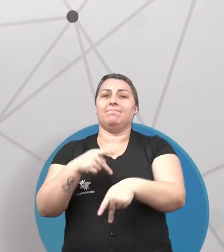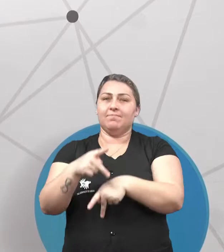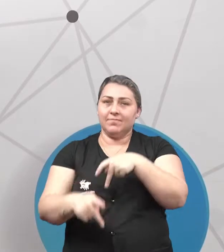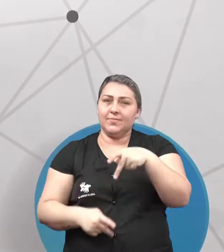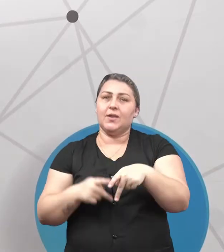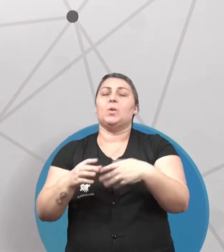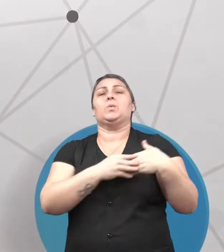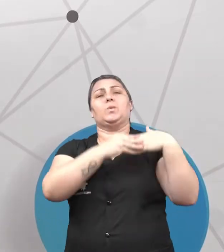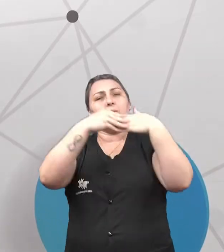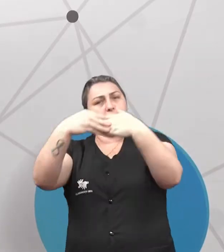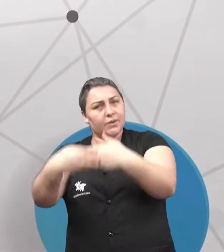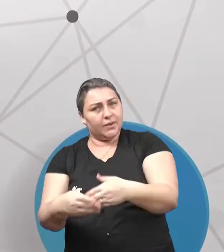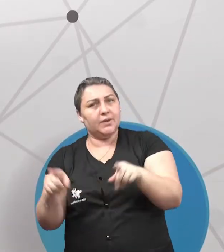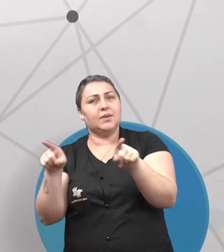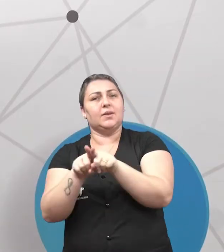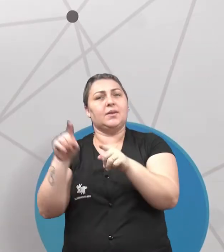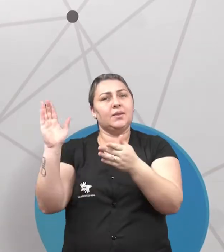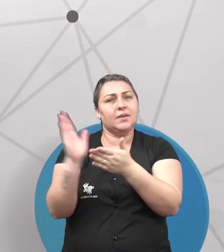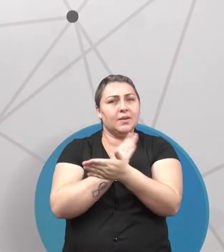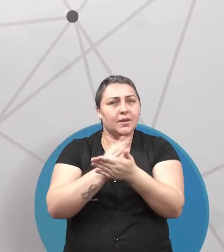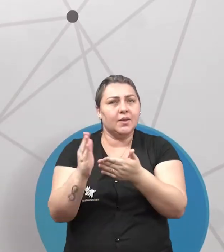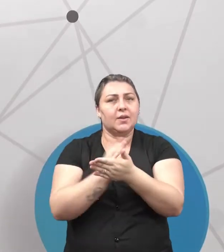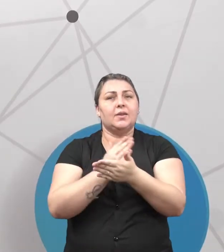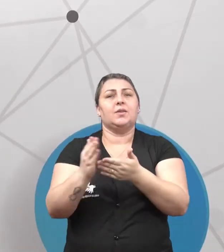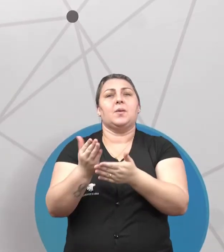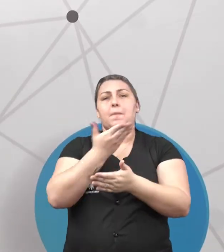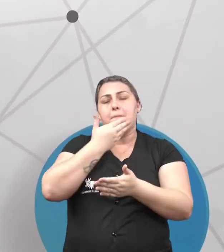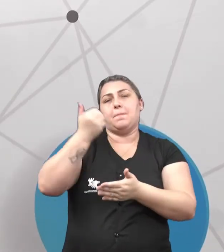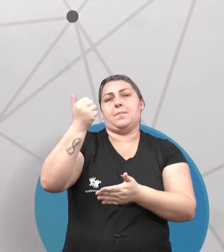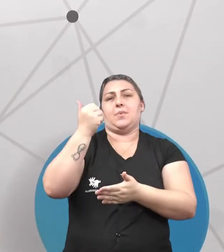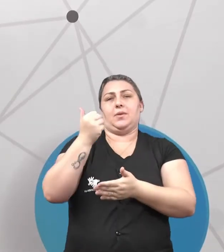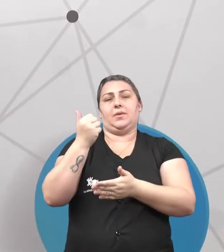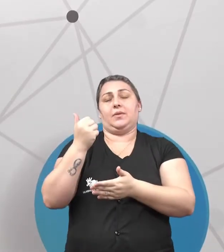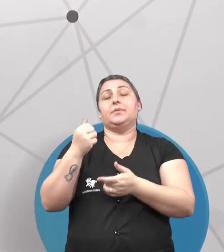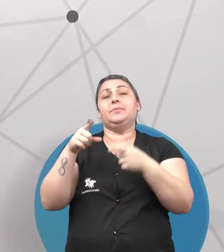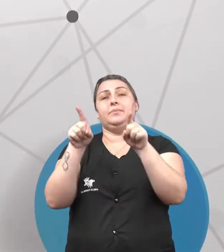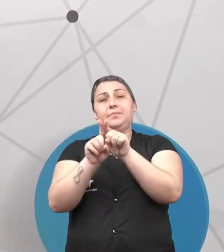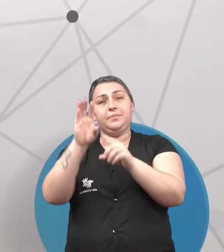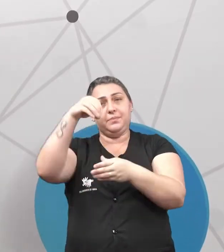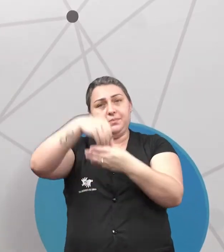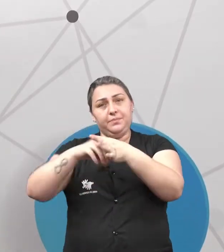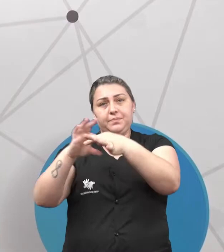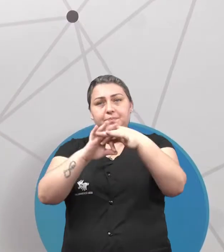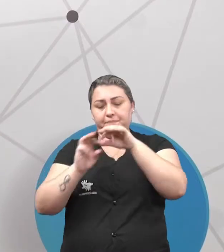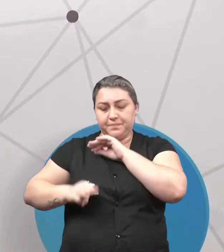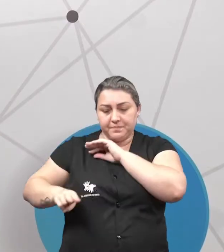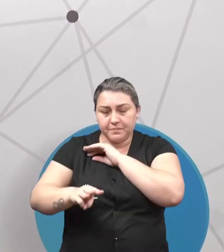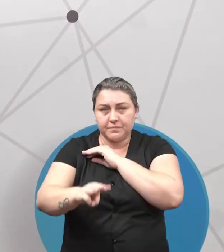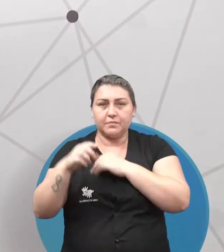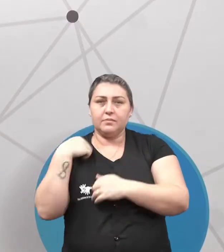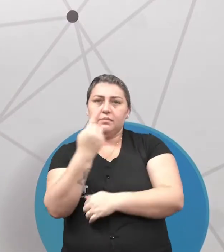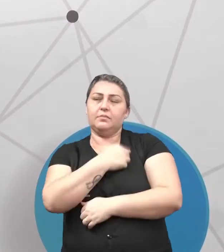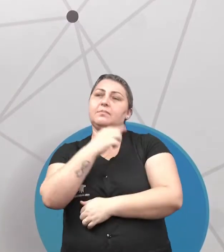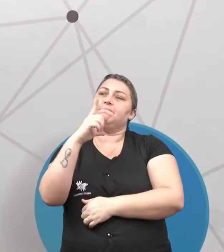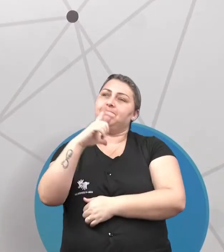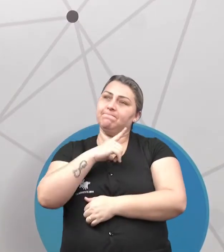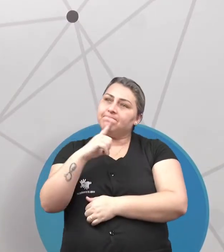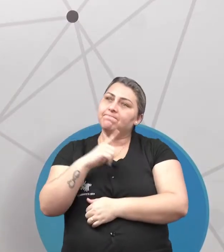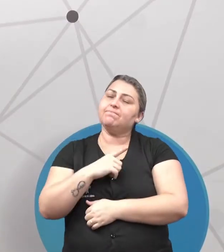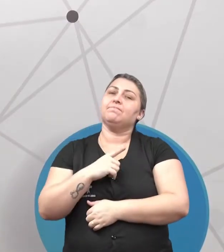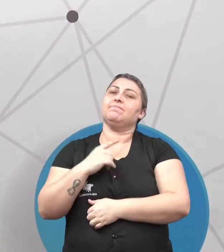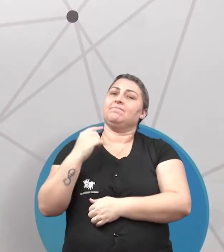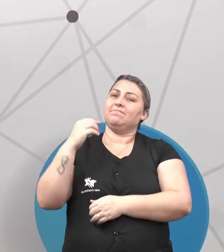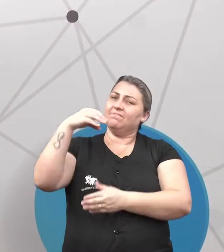eles trouxeram também alguns adventos, tá bom? E dentro desse contexto da Mesopotâmia, a gente tem uma questão muito importante